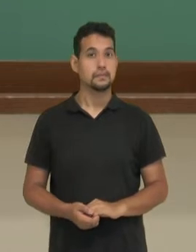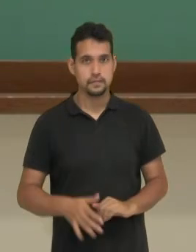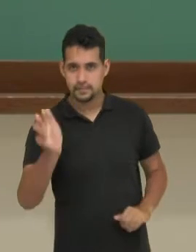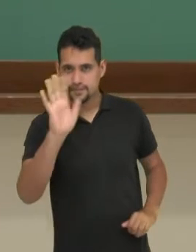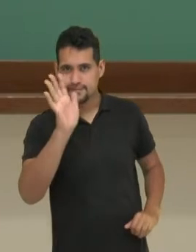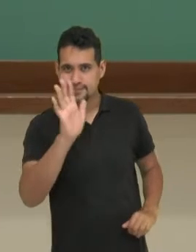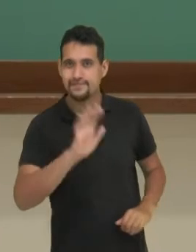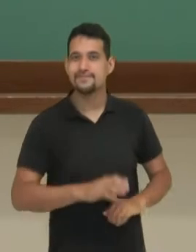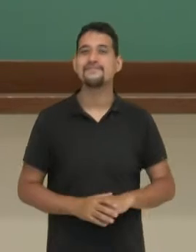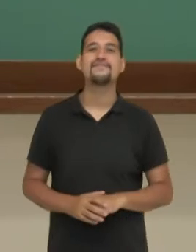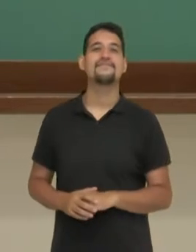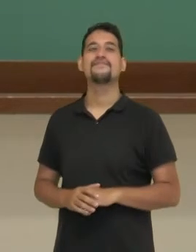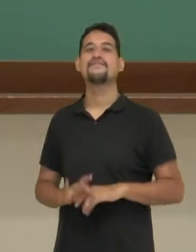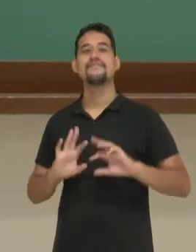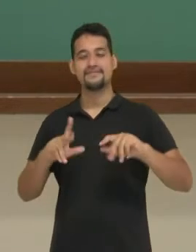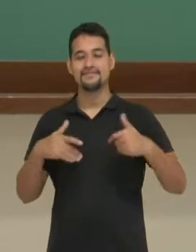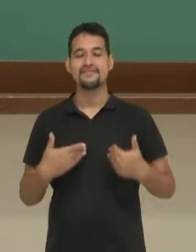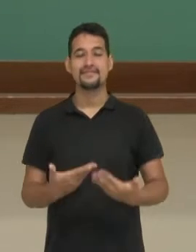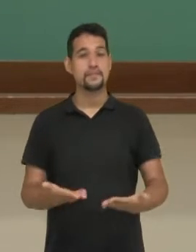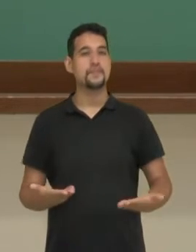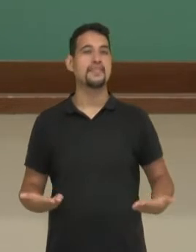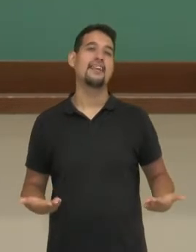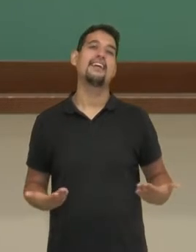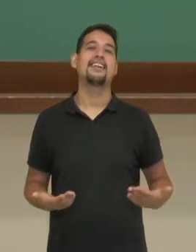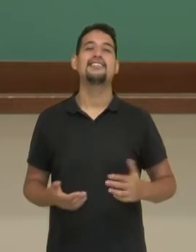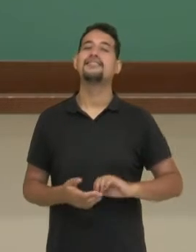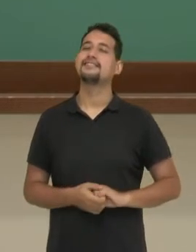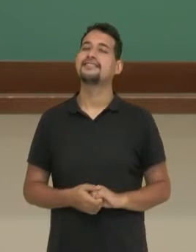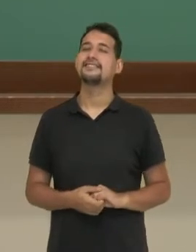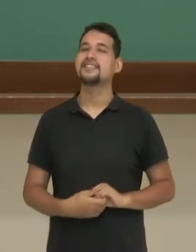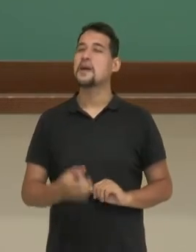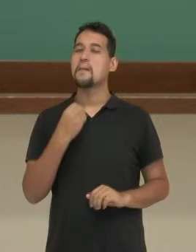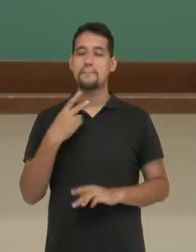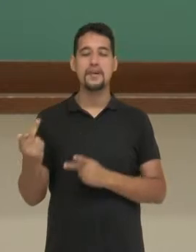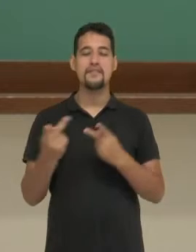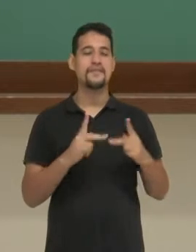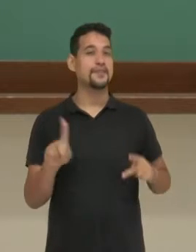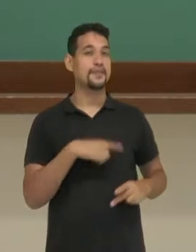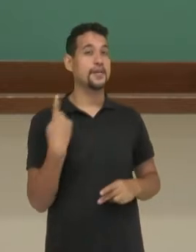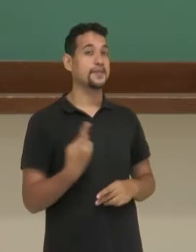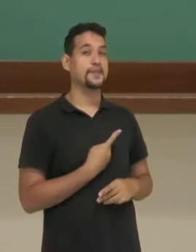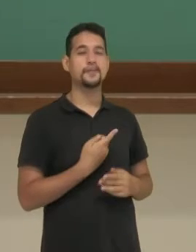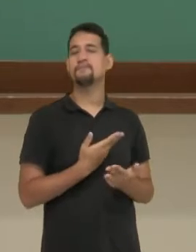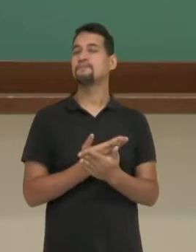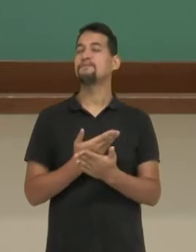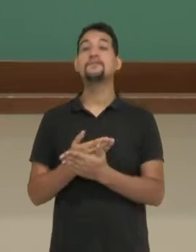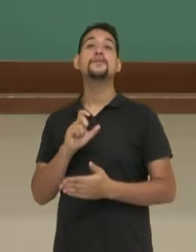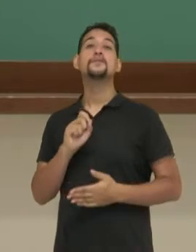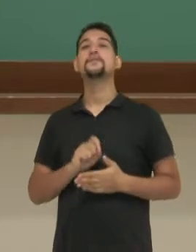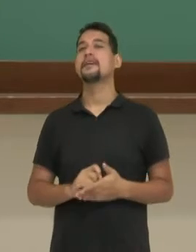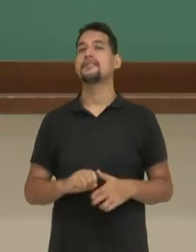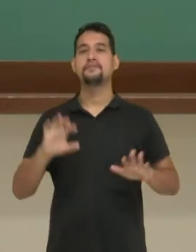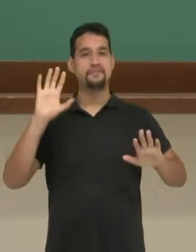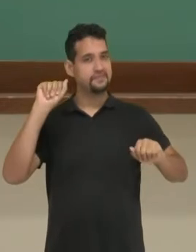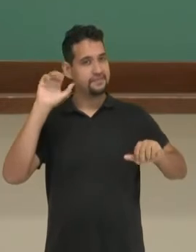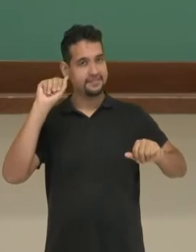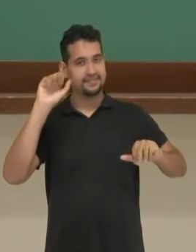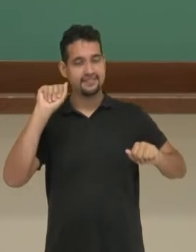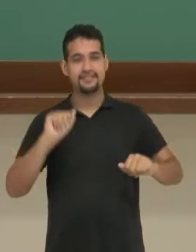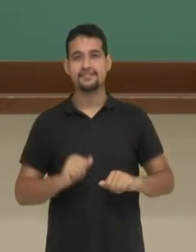Hola, ¿qué tal, chicos y chicas? Sean bienvenidos a nuestra clase de lengua